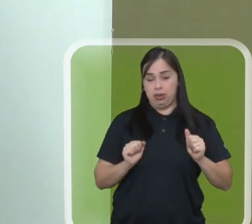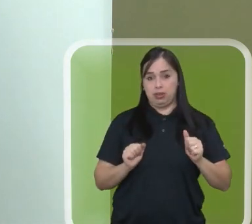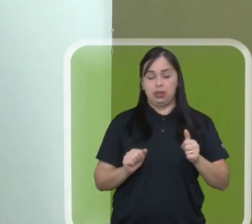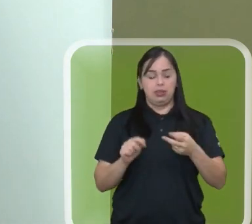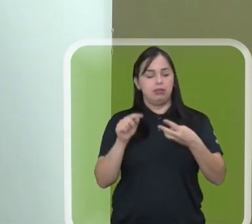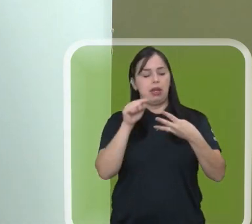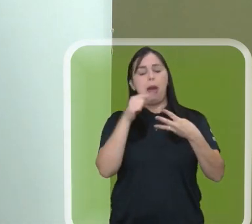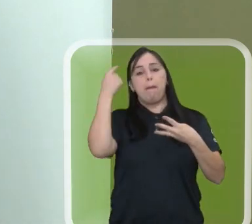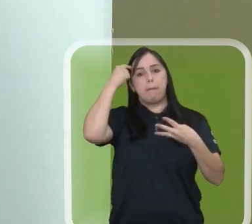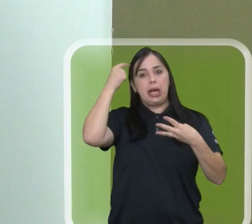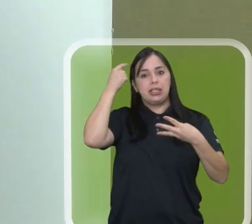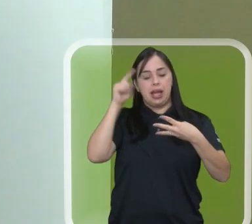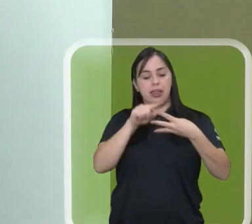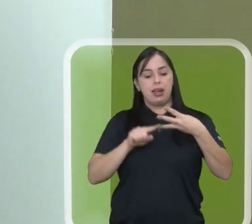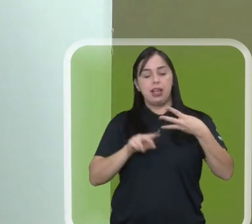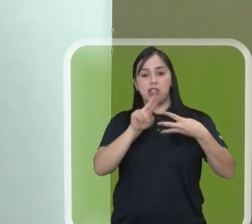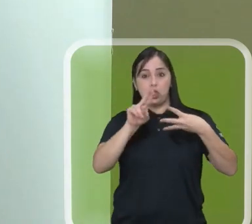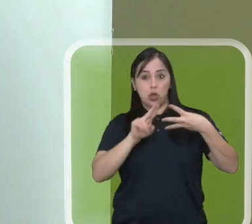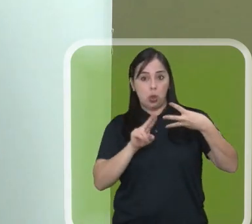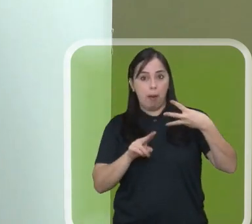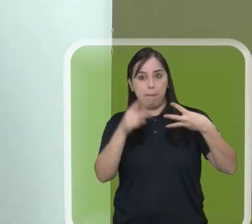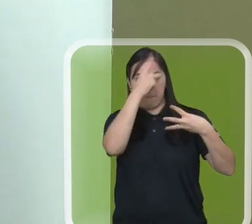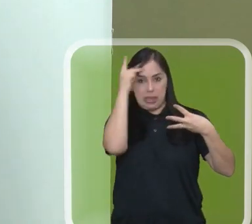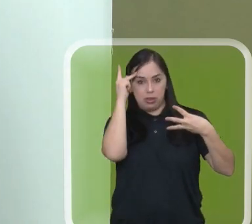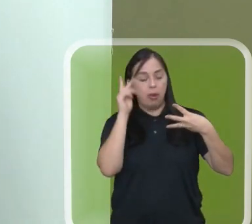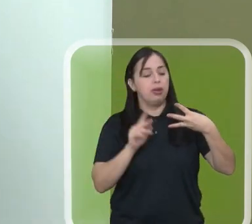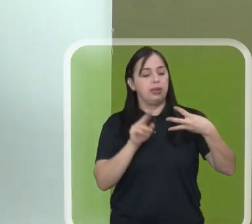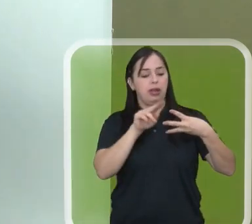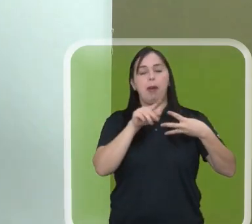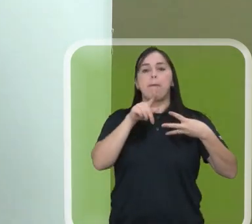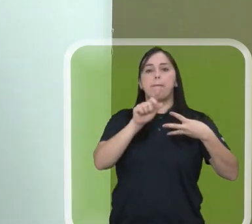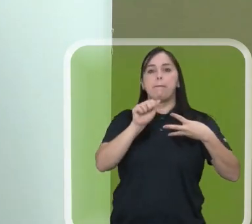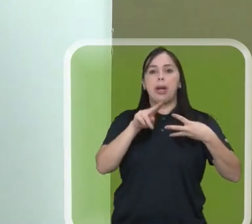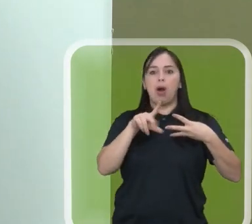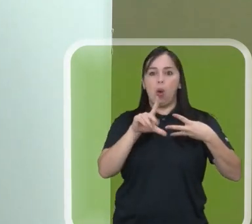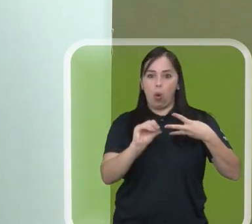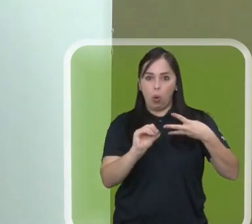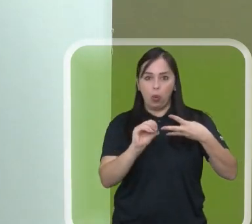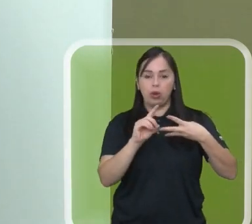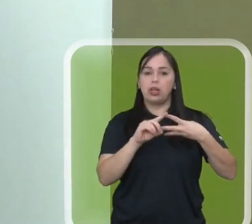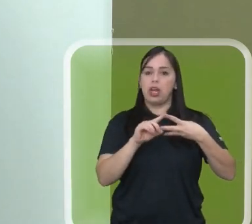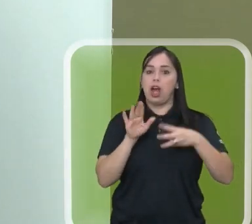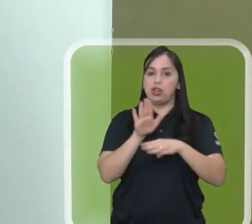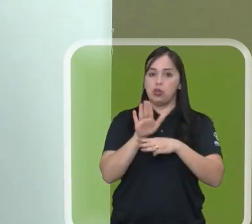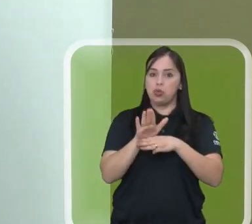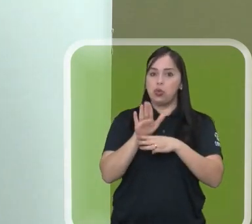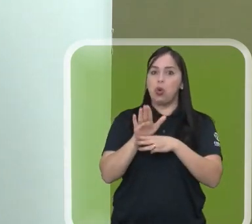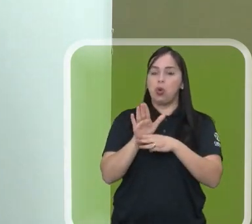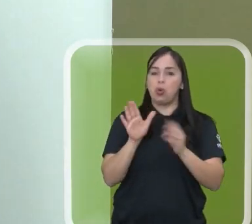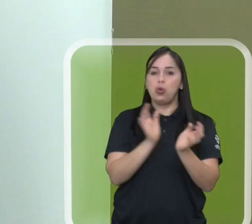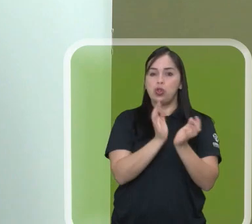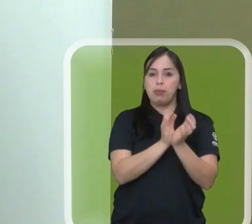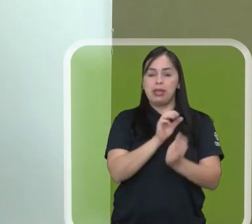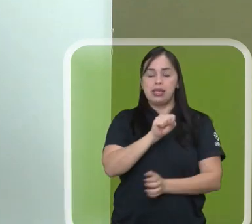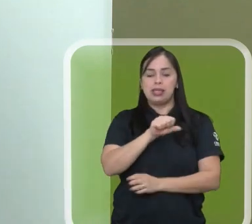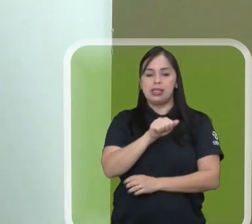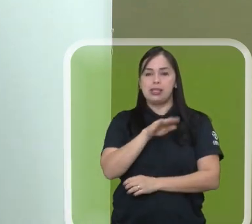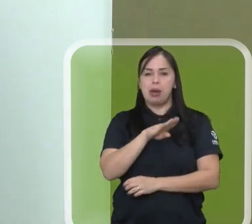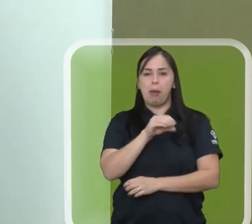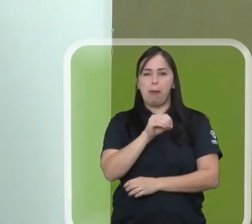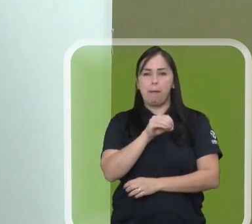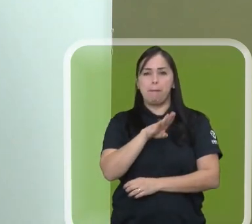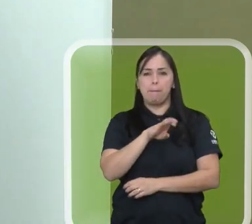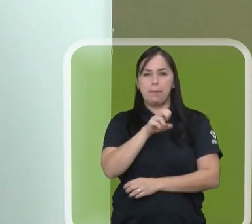nomes para trazer, Série A3. Que era o Paulo Roberto, que subiu o São Bento. Eu esqueci o nome que ele